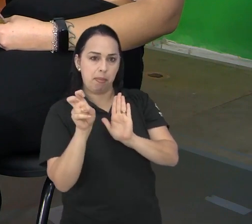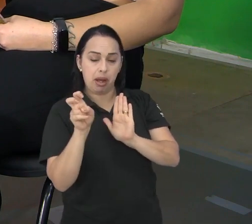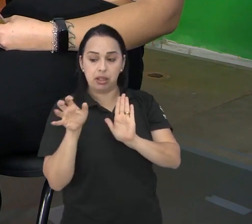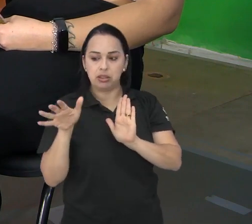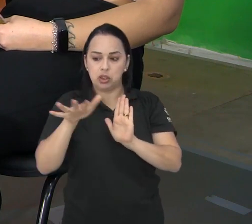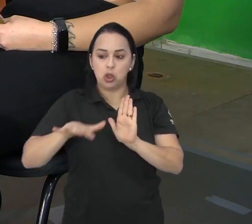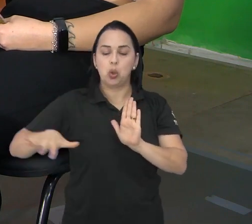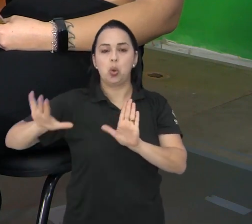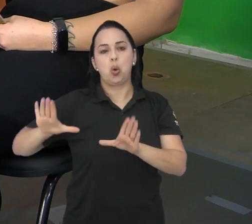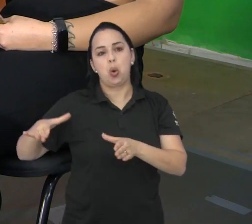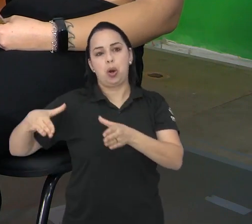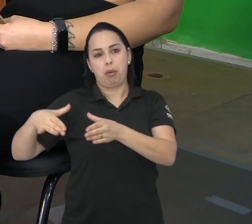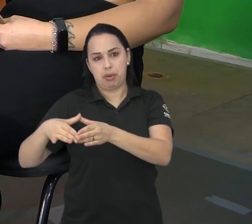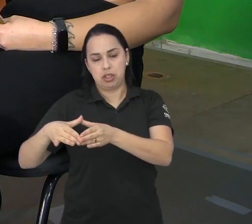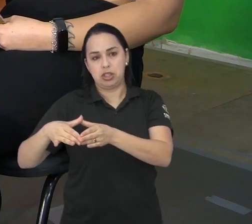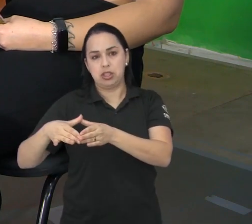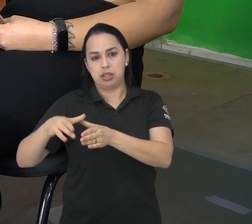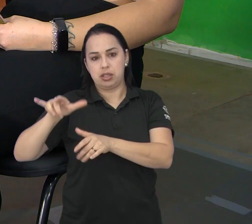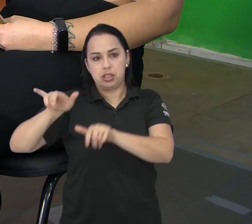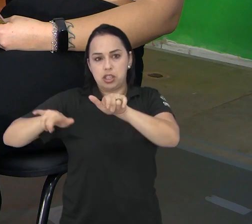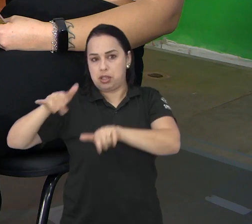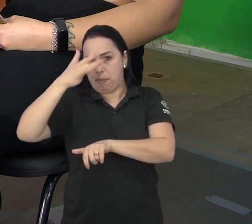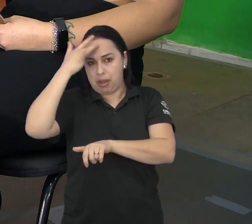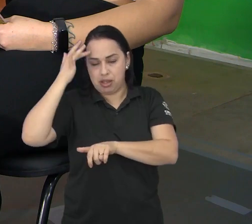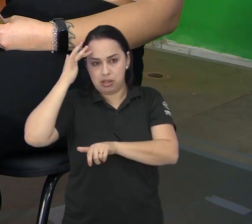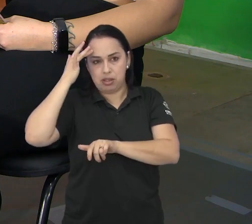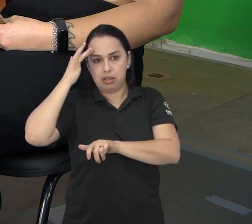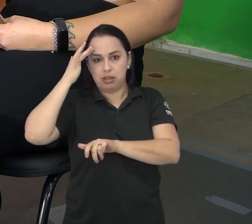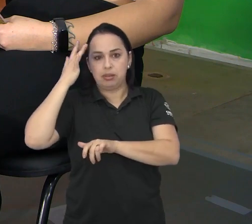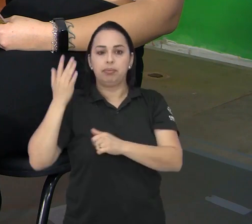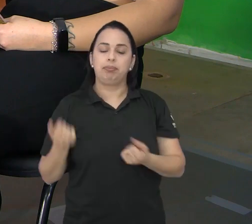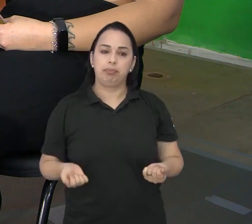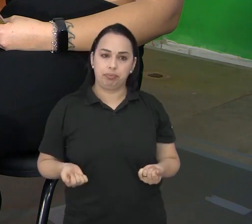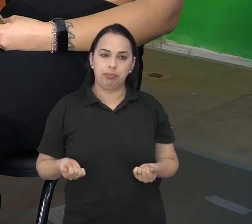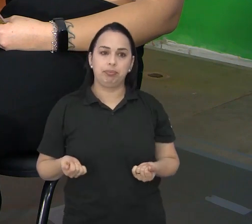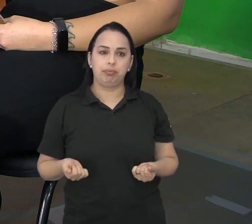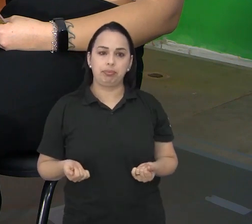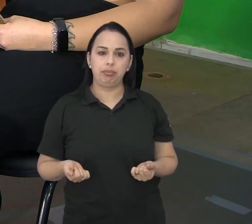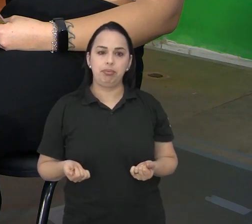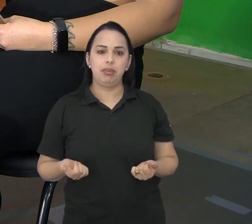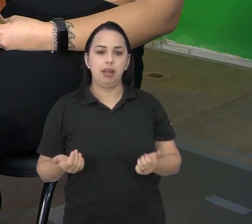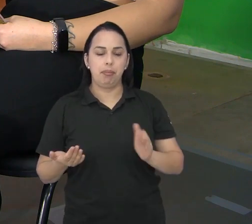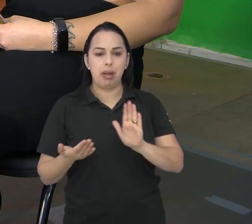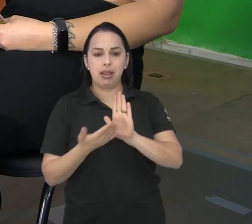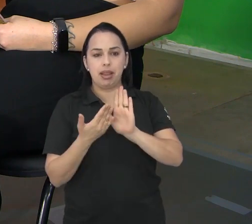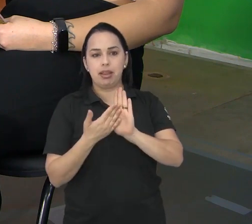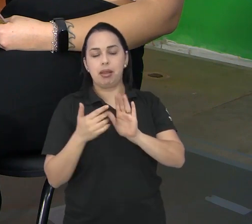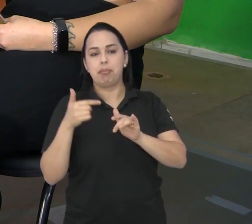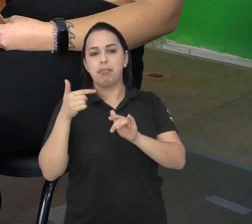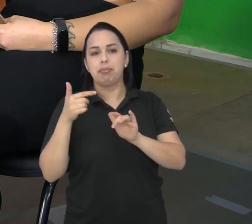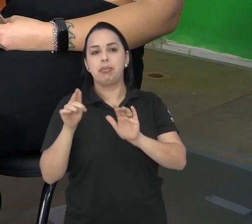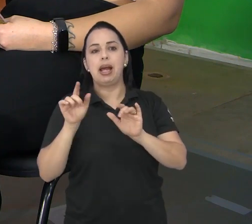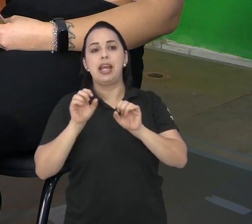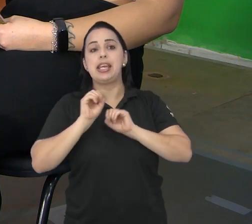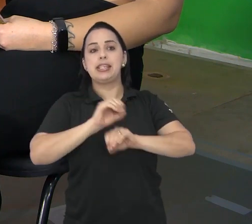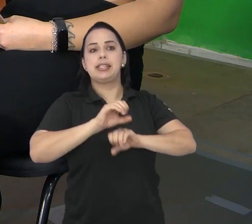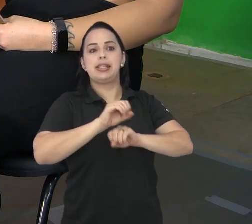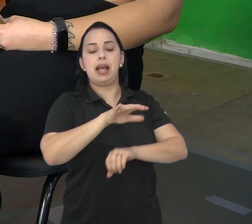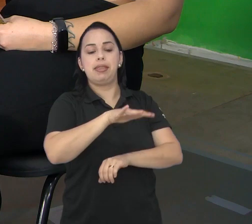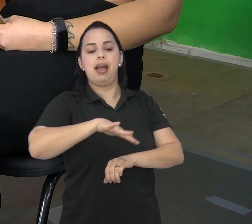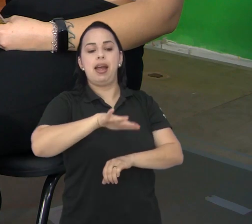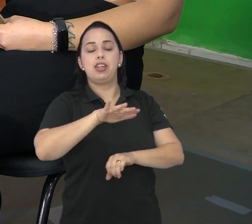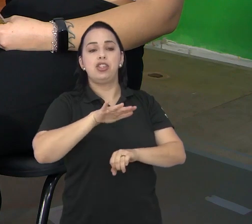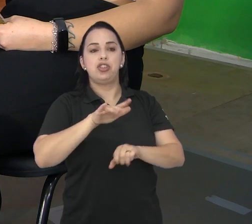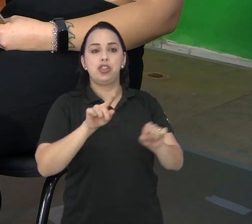de pessoas, um material destinado para trabalhar com aulas de música, né?